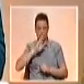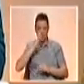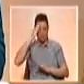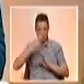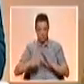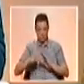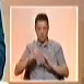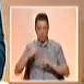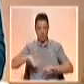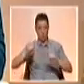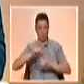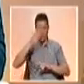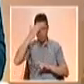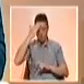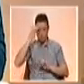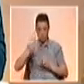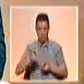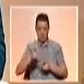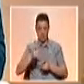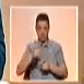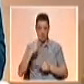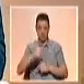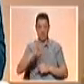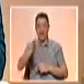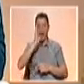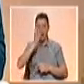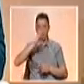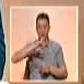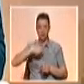Eu não tinha tanta consciência da questão da água.